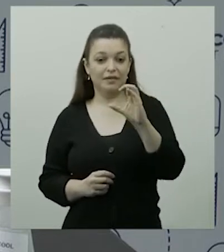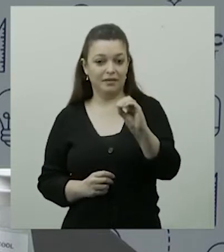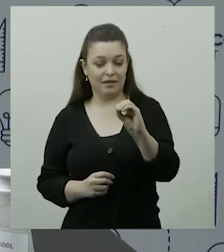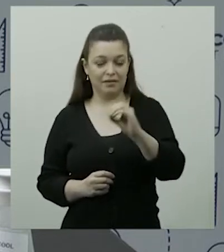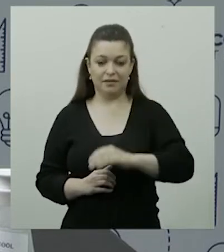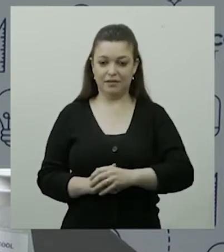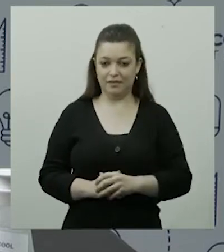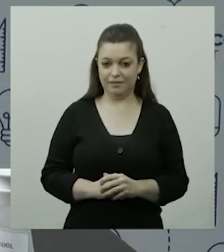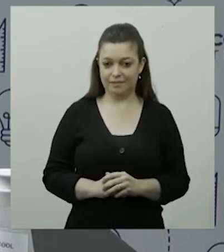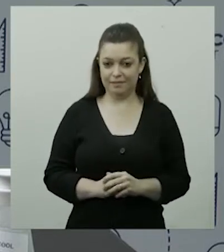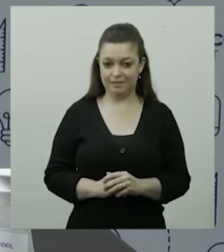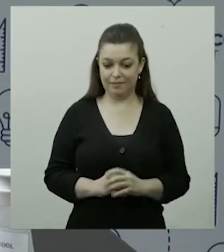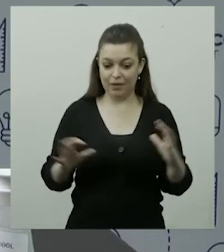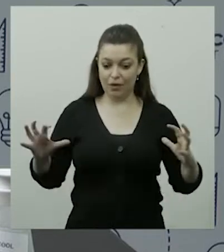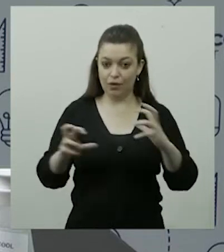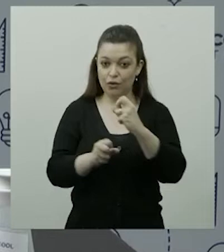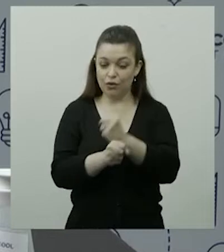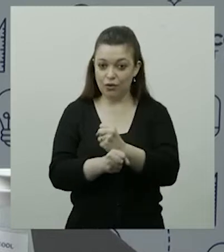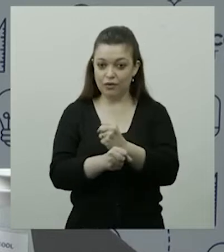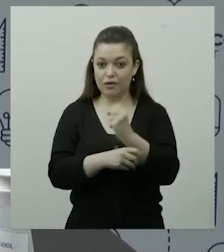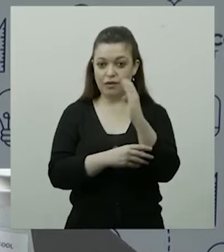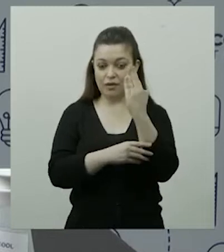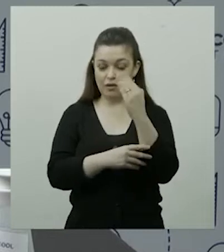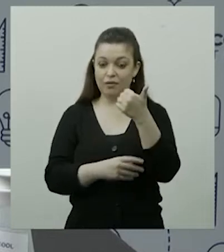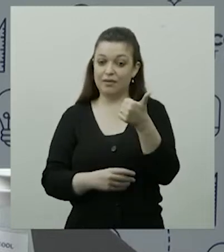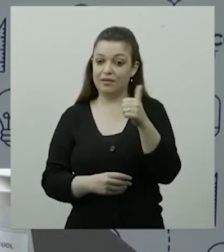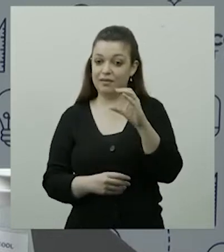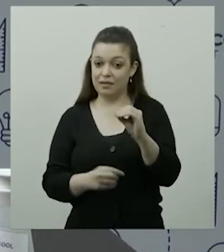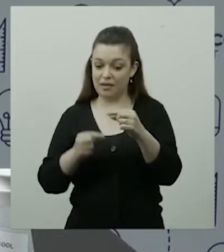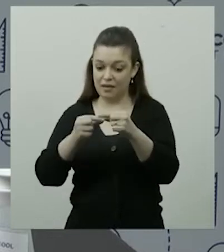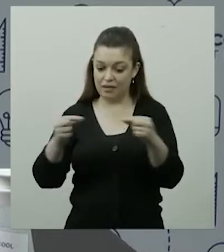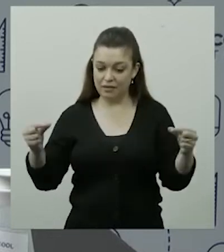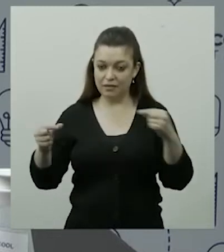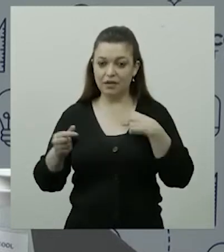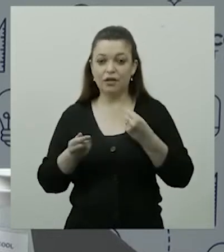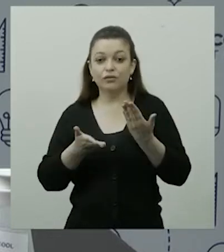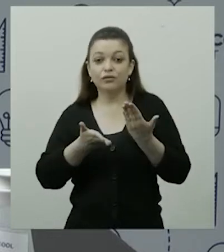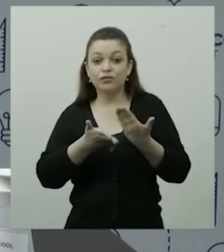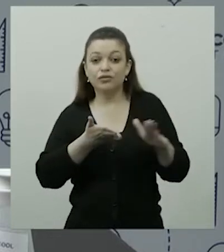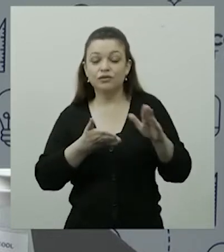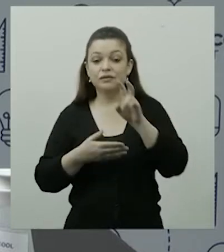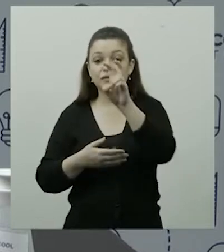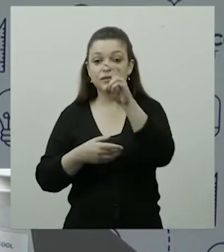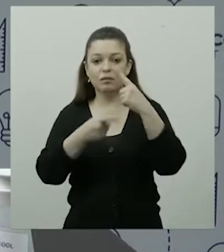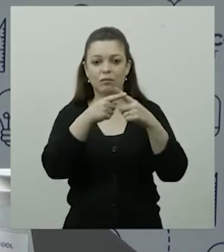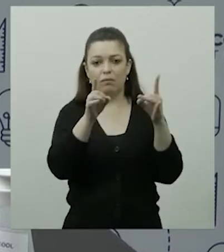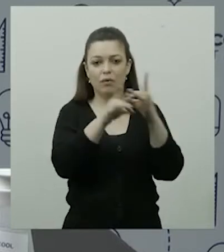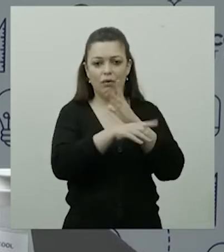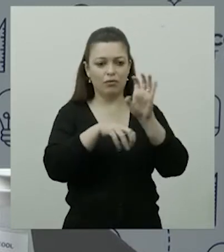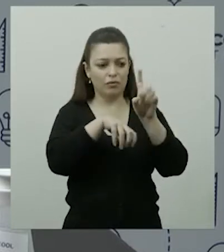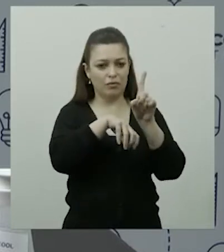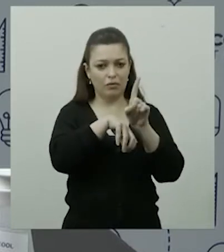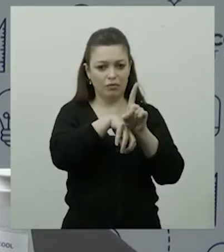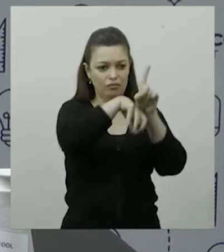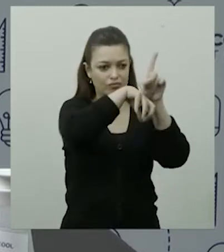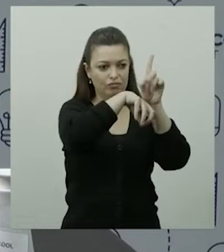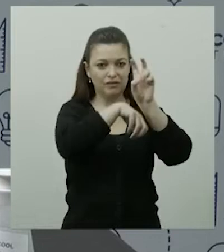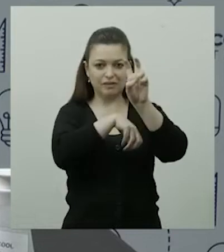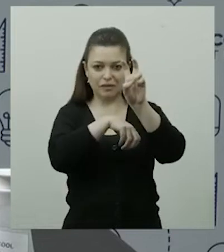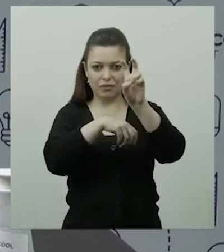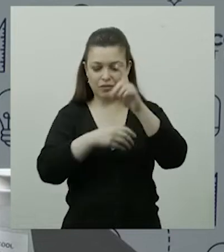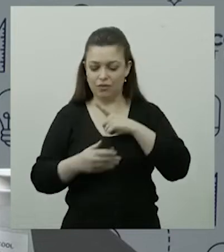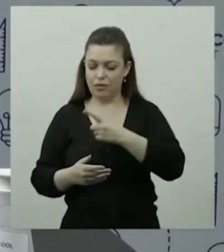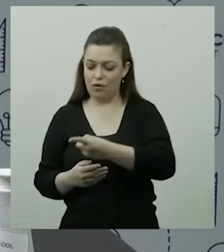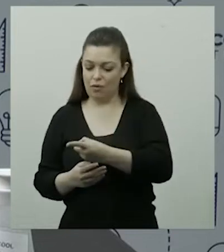9, 10 palitos. Vou tirar 5. 1, 2,